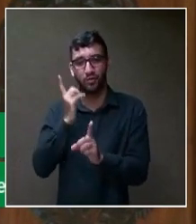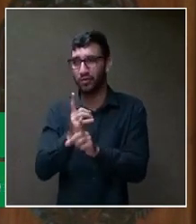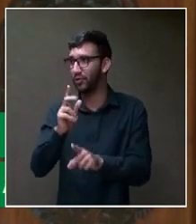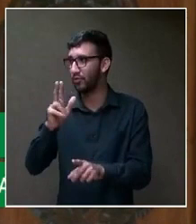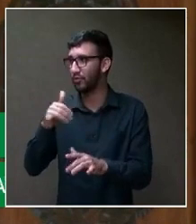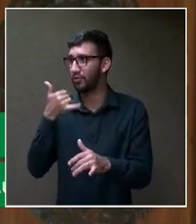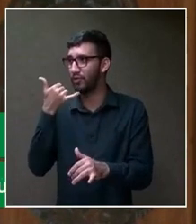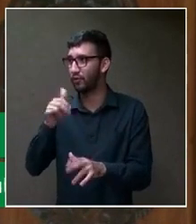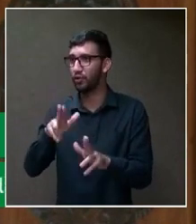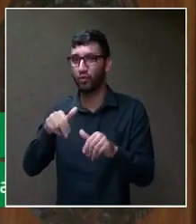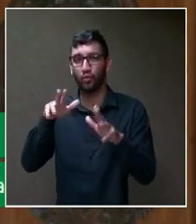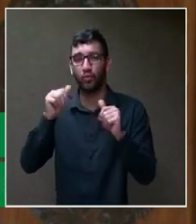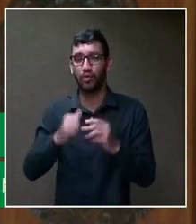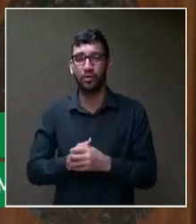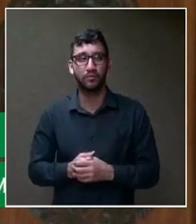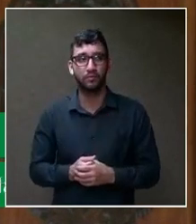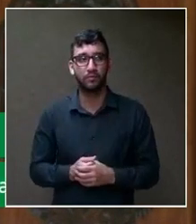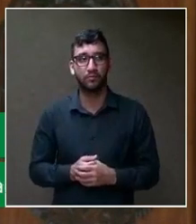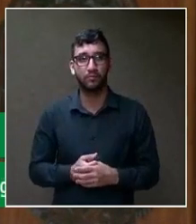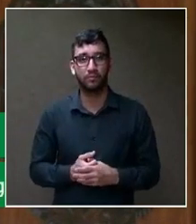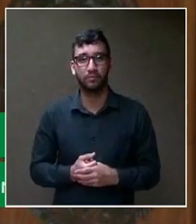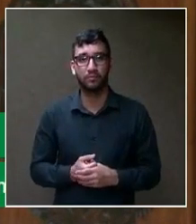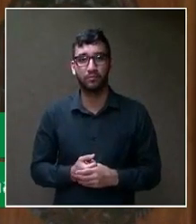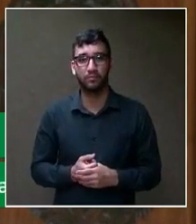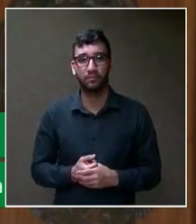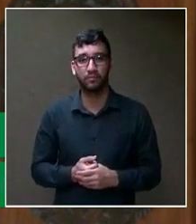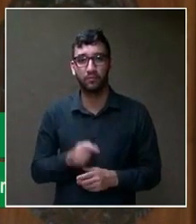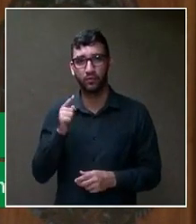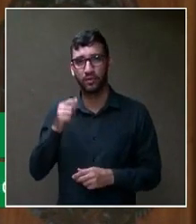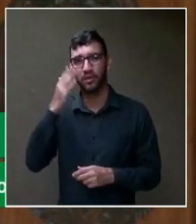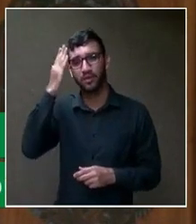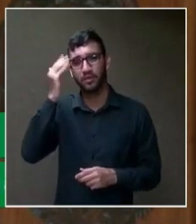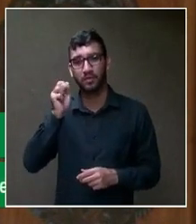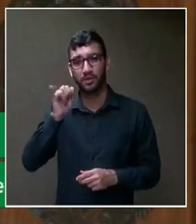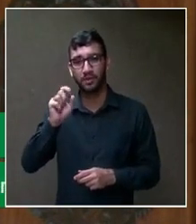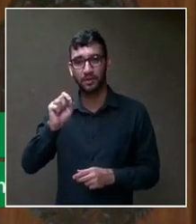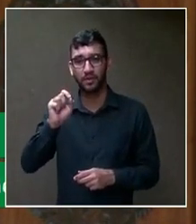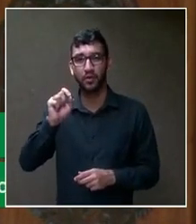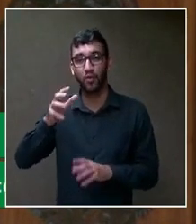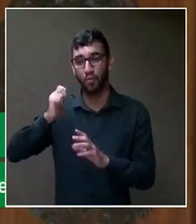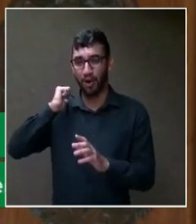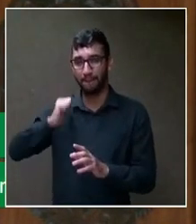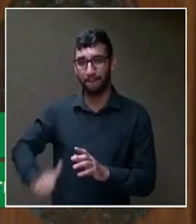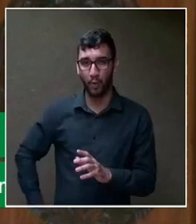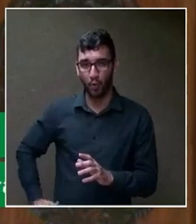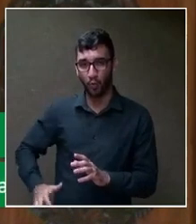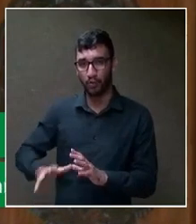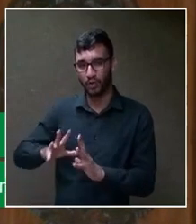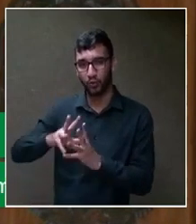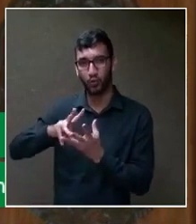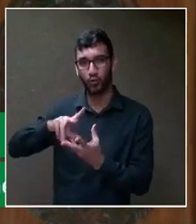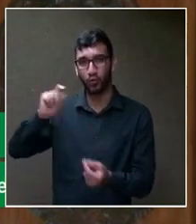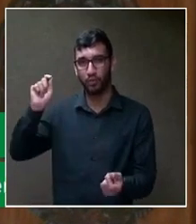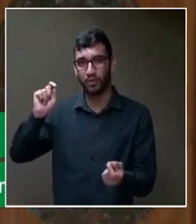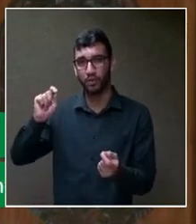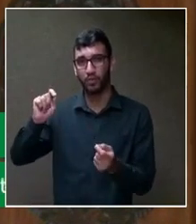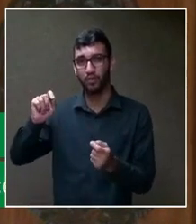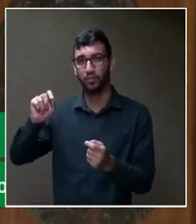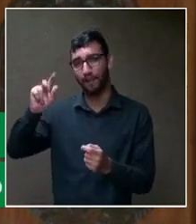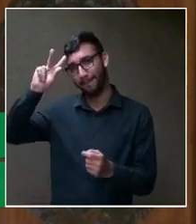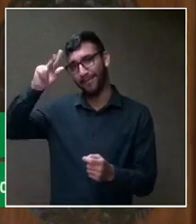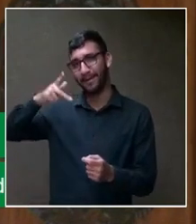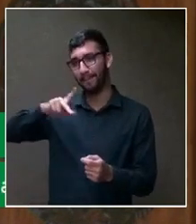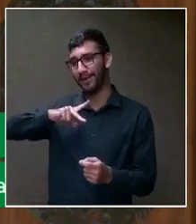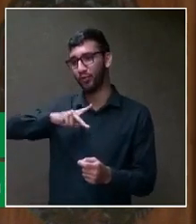achado? Não. A senhora tomou conhecimento de que sumiu uma bolsa dela de uso